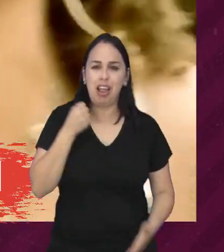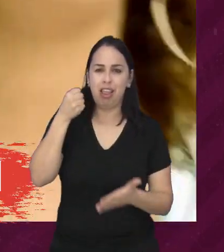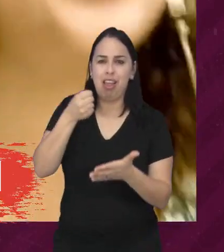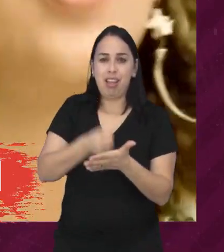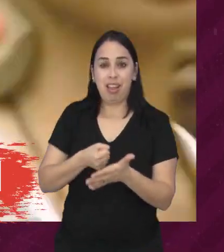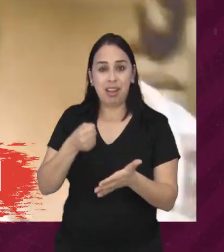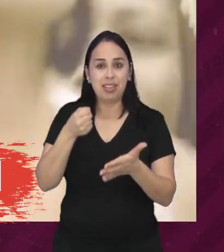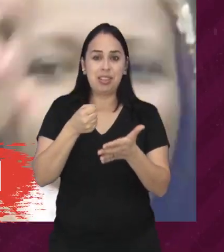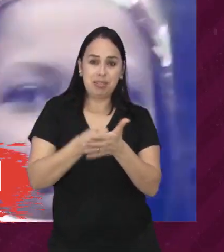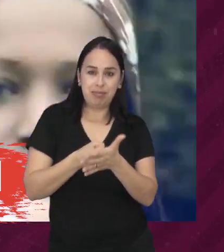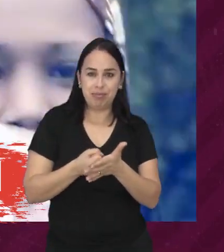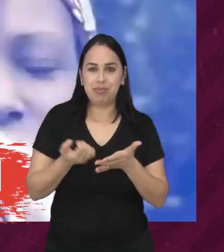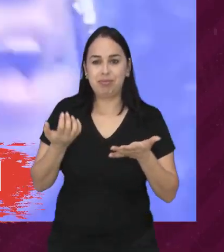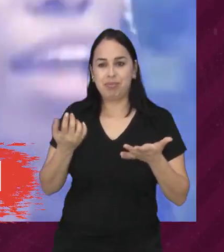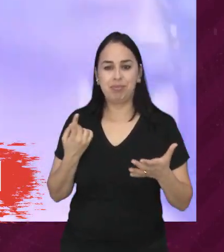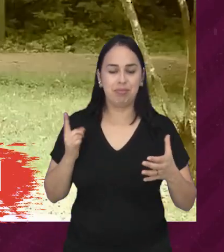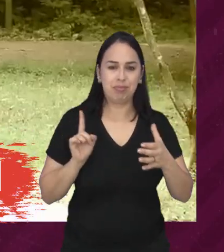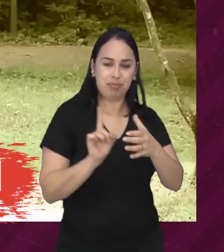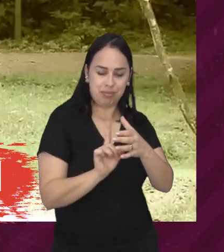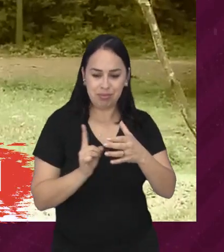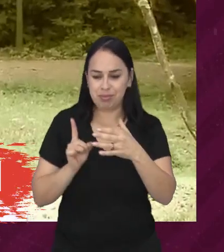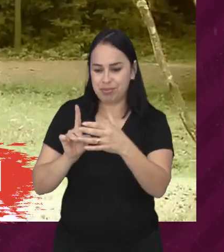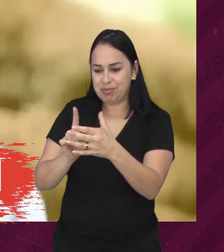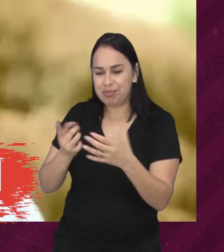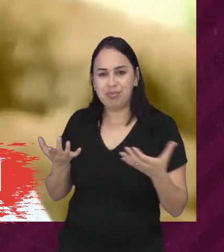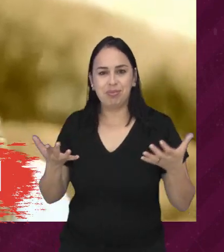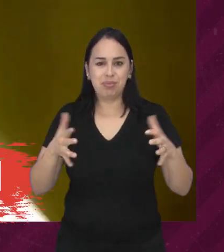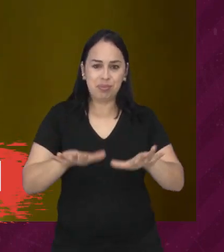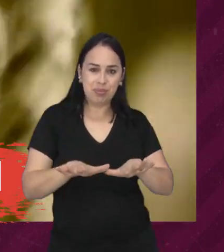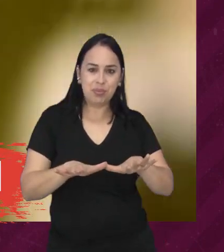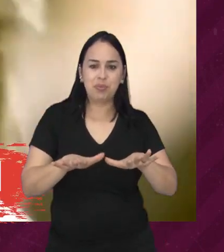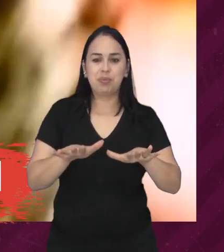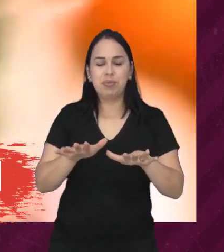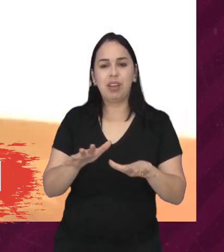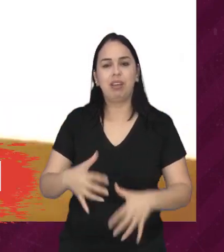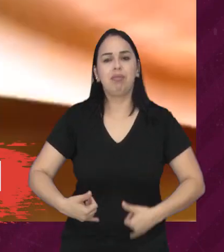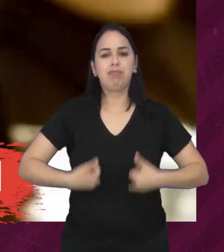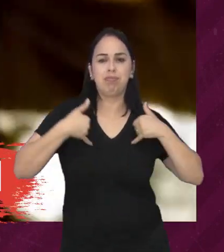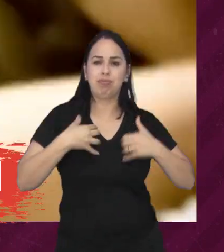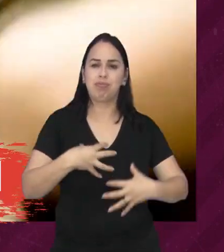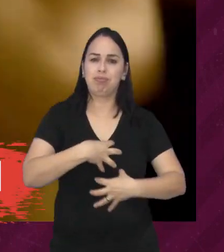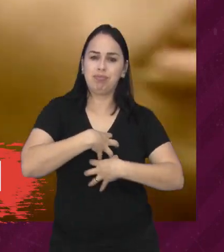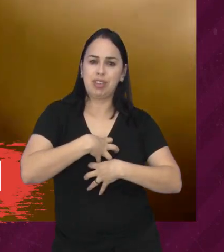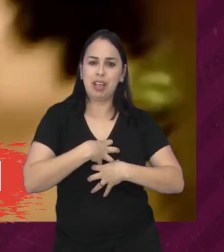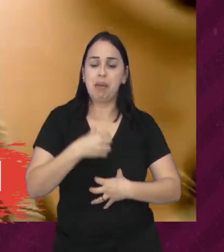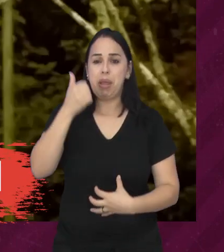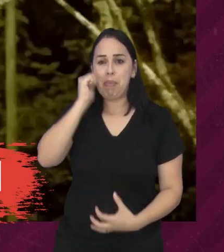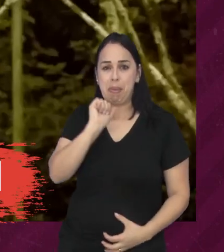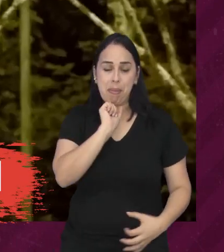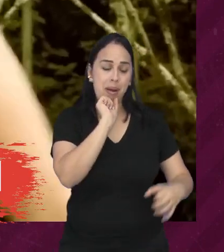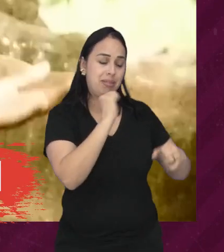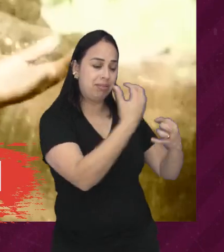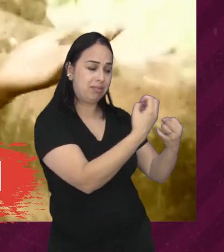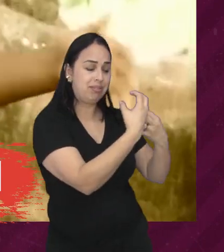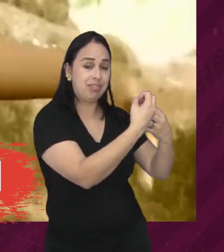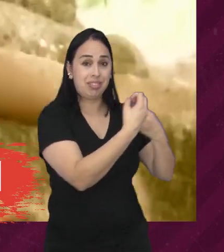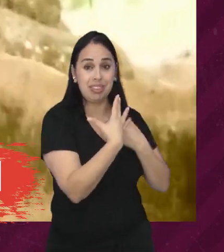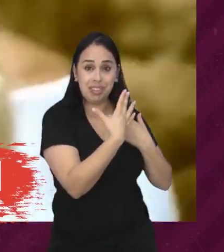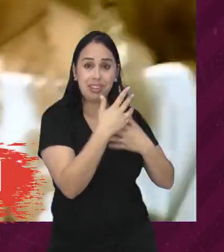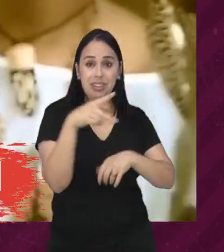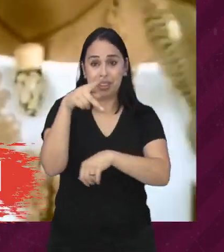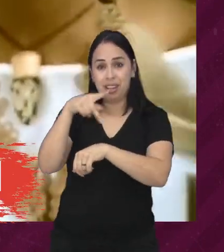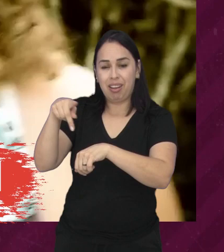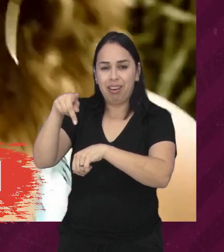Sou ativista feminina que procura a inclusão. Não procure ibope, meu pote está bem pra mim. Orgulho de mim mesma, com minha mãe eu